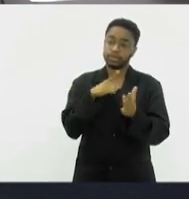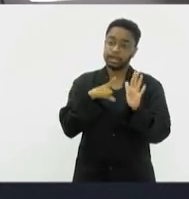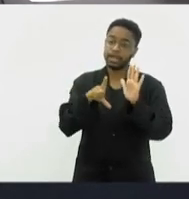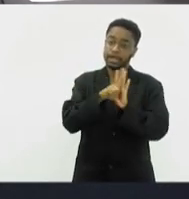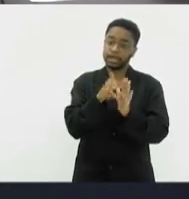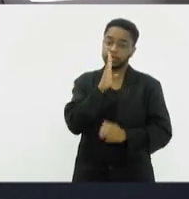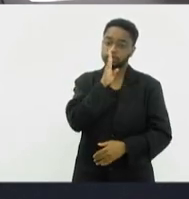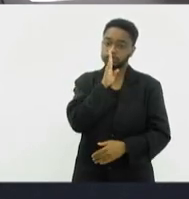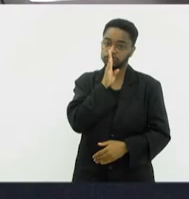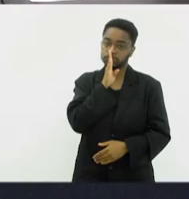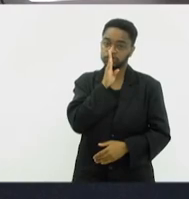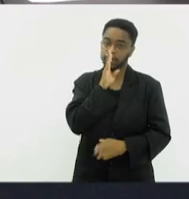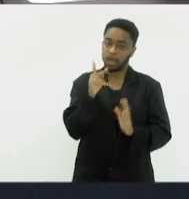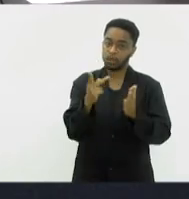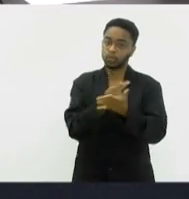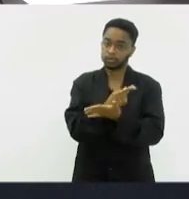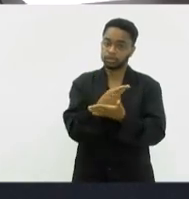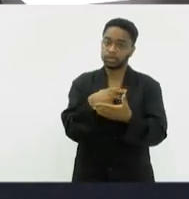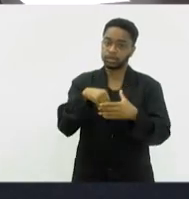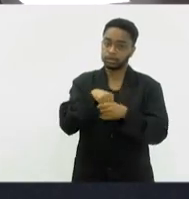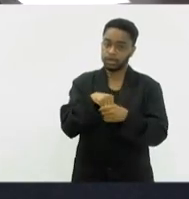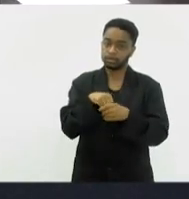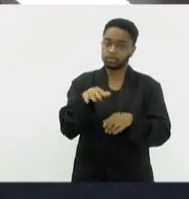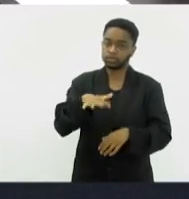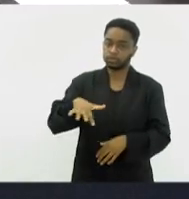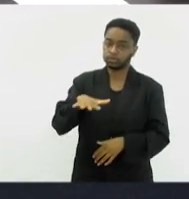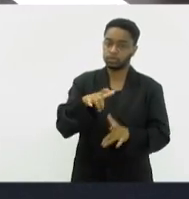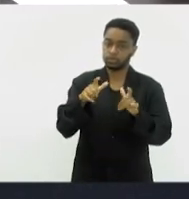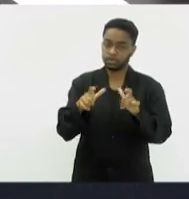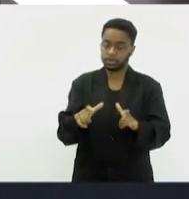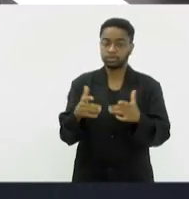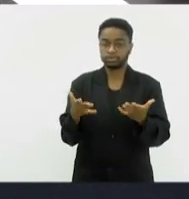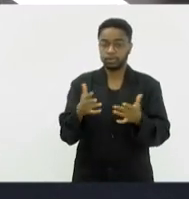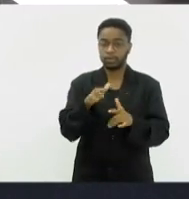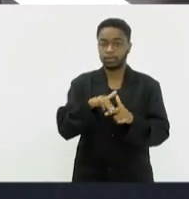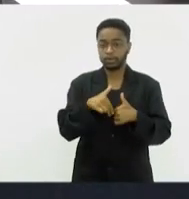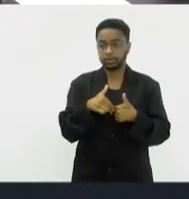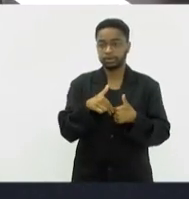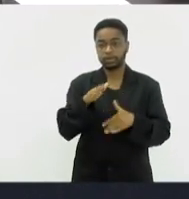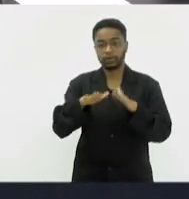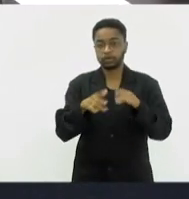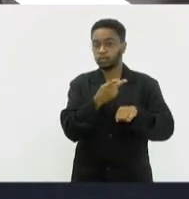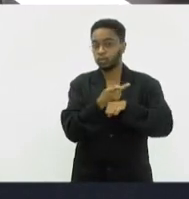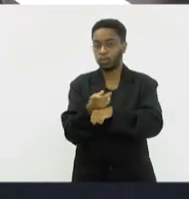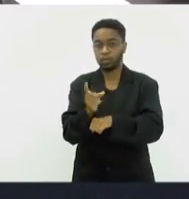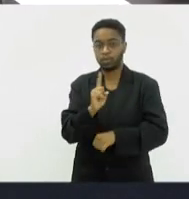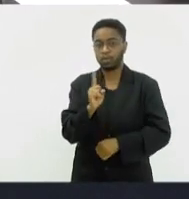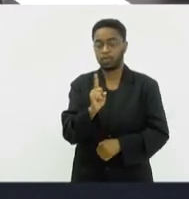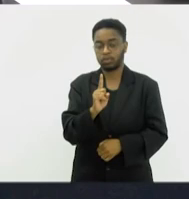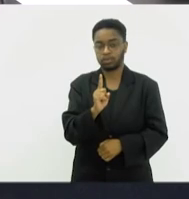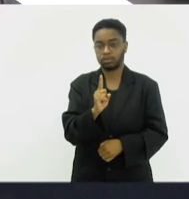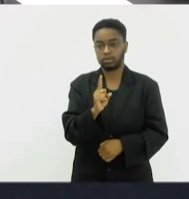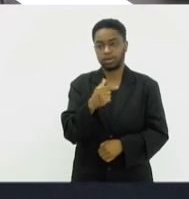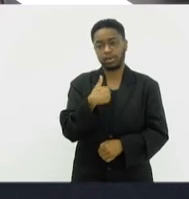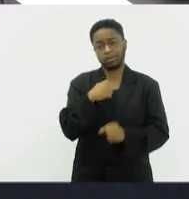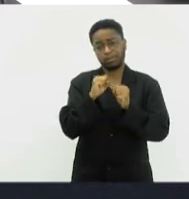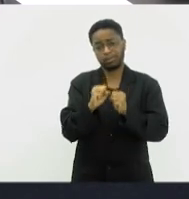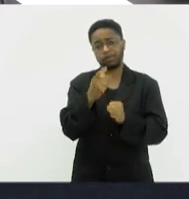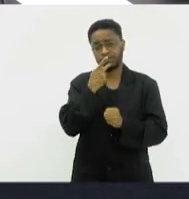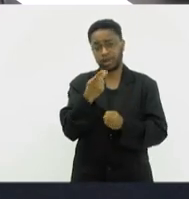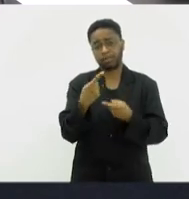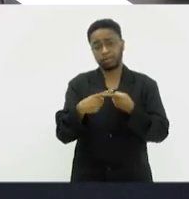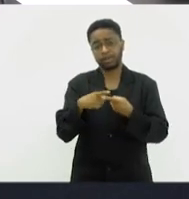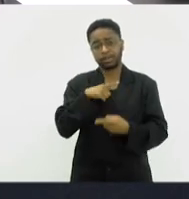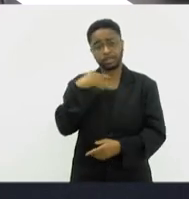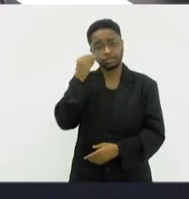do silêncio que rege esses territórios. Então, por isso que, de repente, não procuram... eu posso falar isso até por